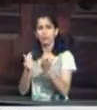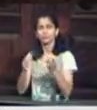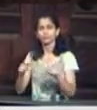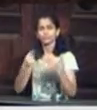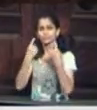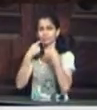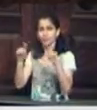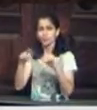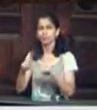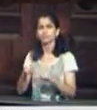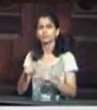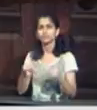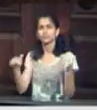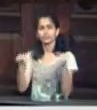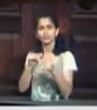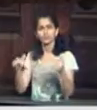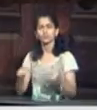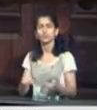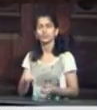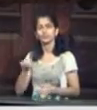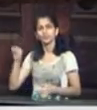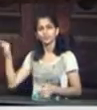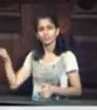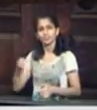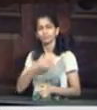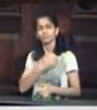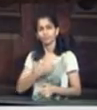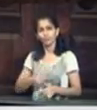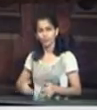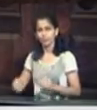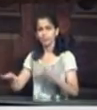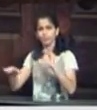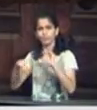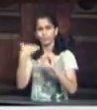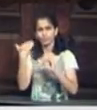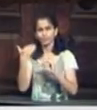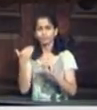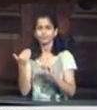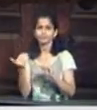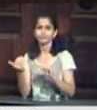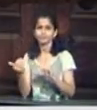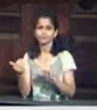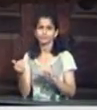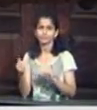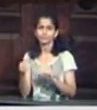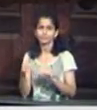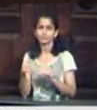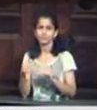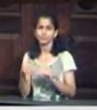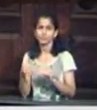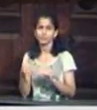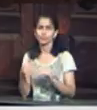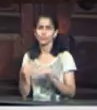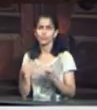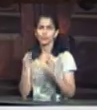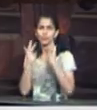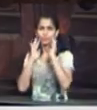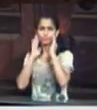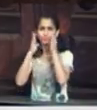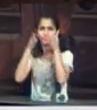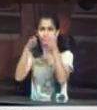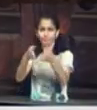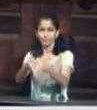Mais uma vez, o governo encaminha para essa casa mensagens que têm o